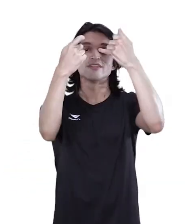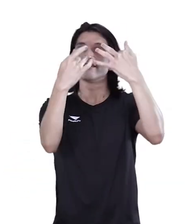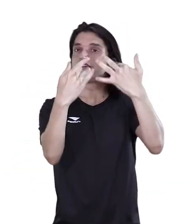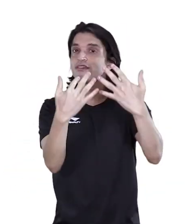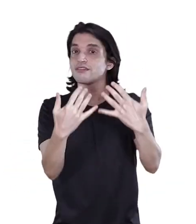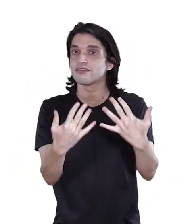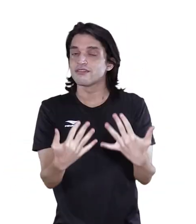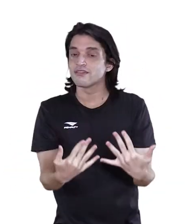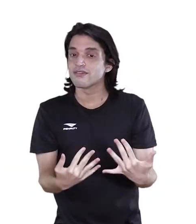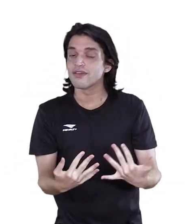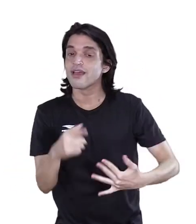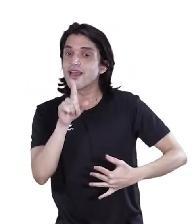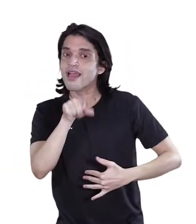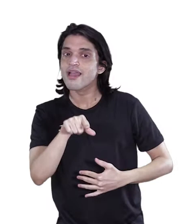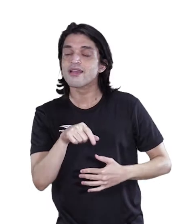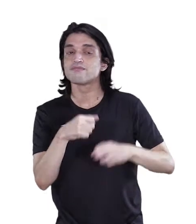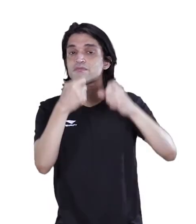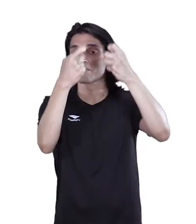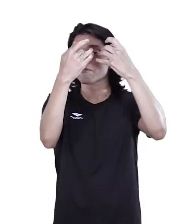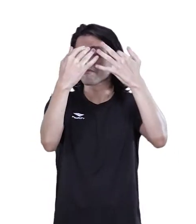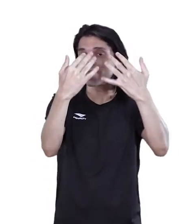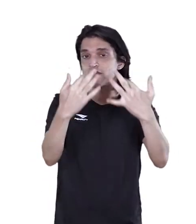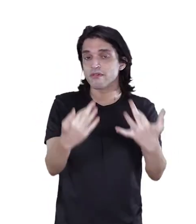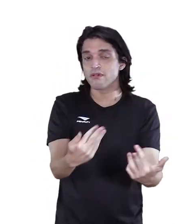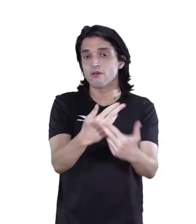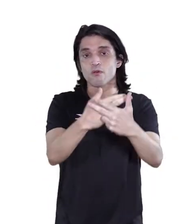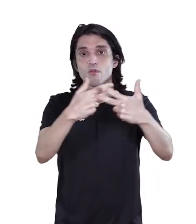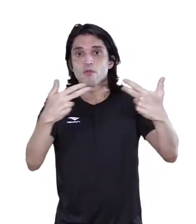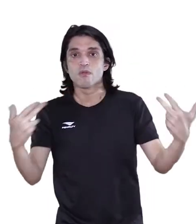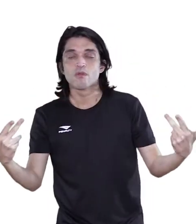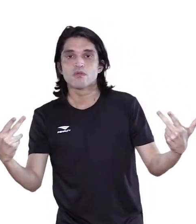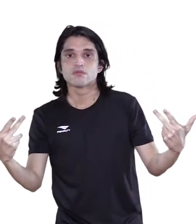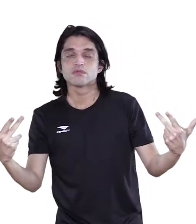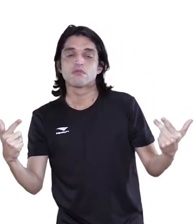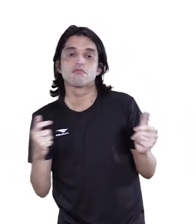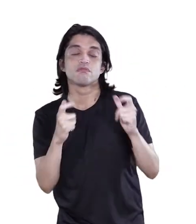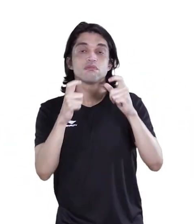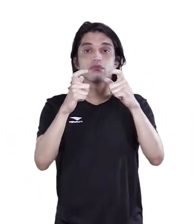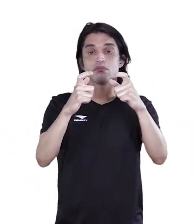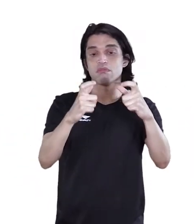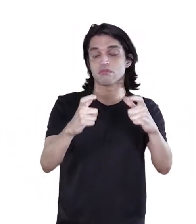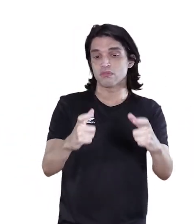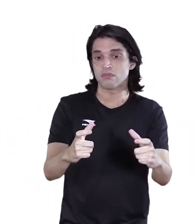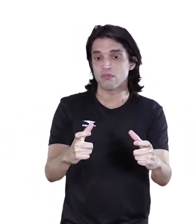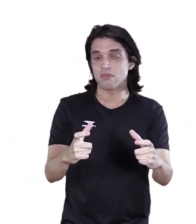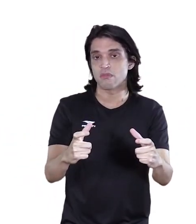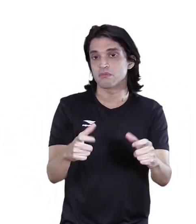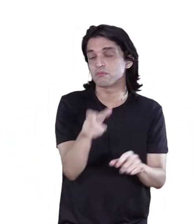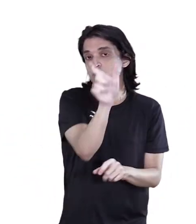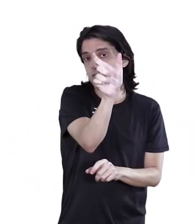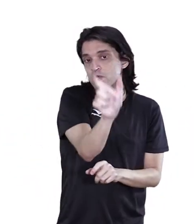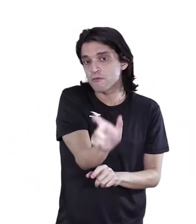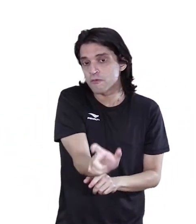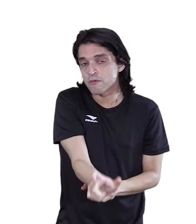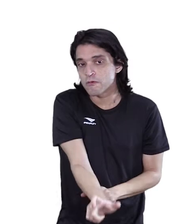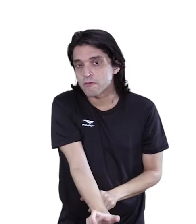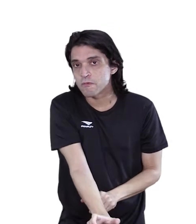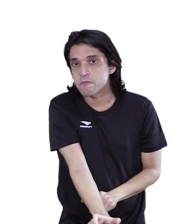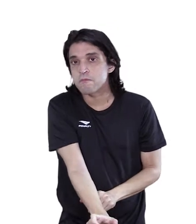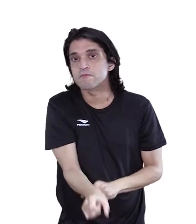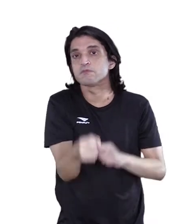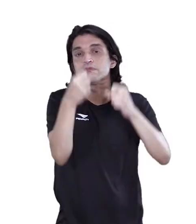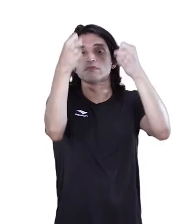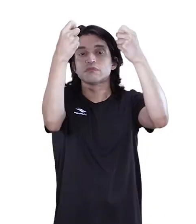fazer a descrição de algo, de alguém, de algum lugar, é expor, contar minuciosamente, com